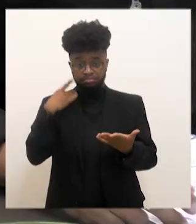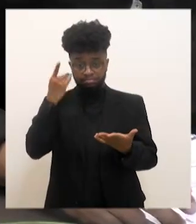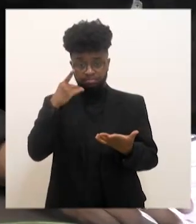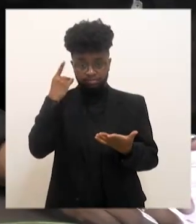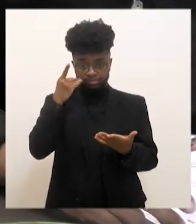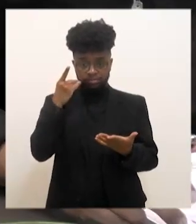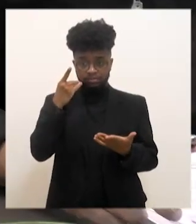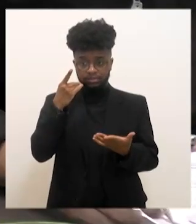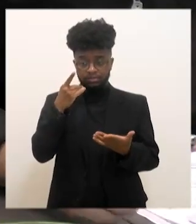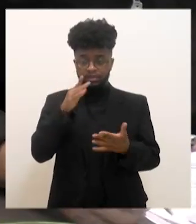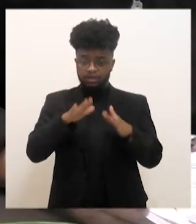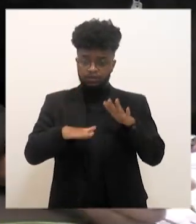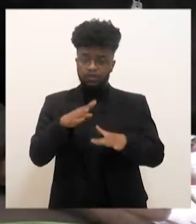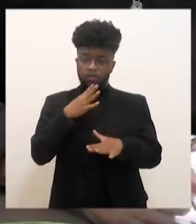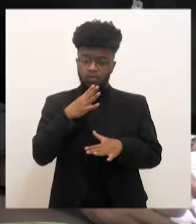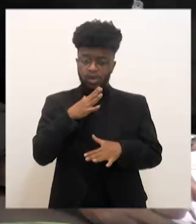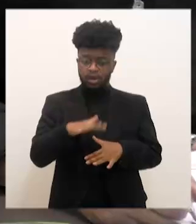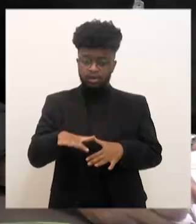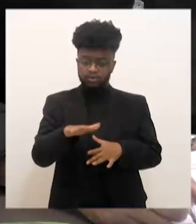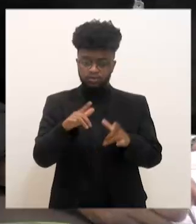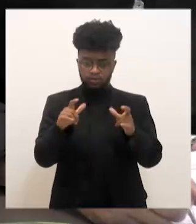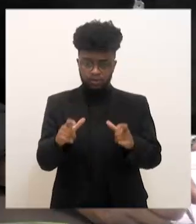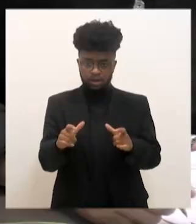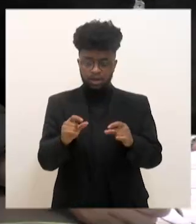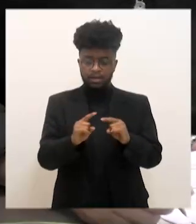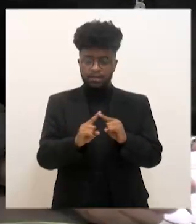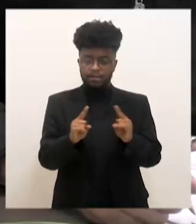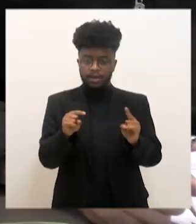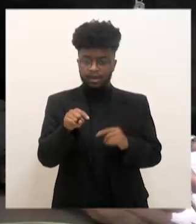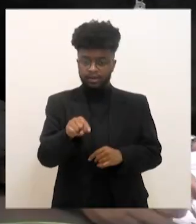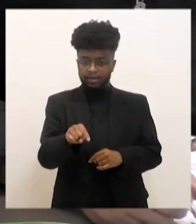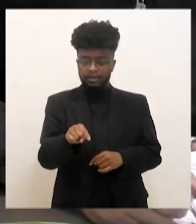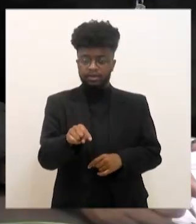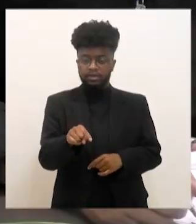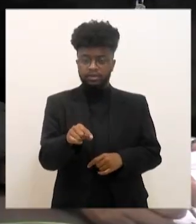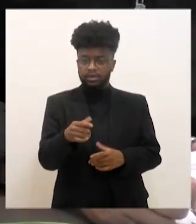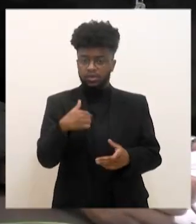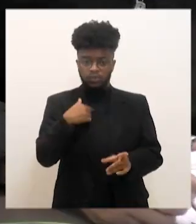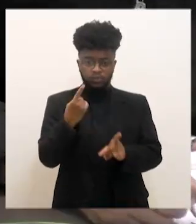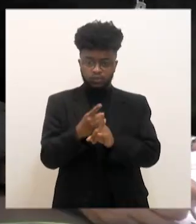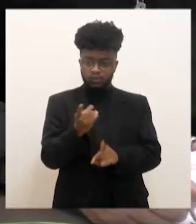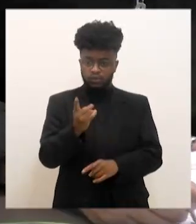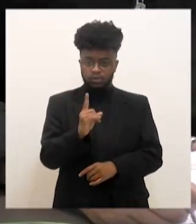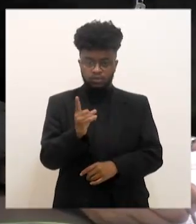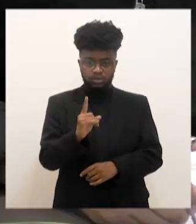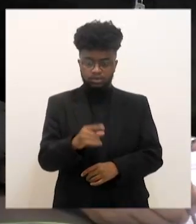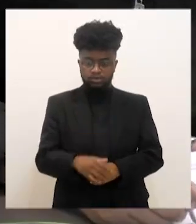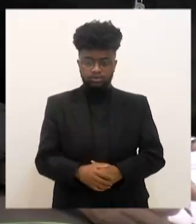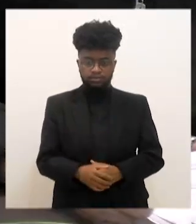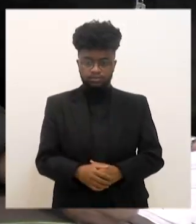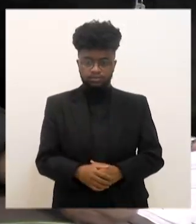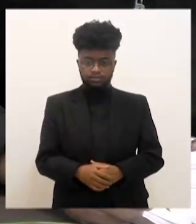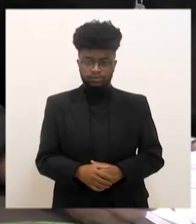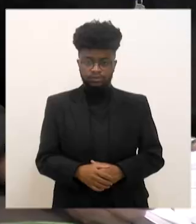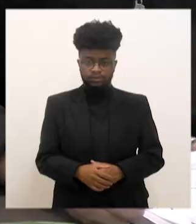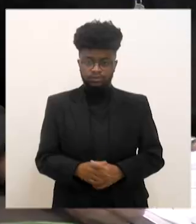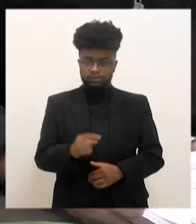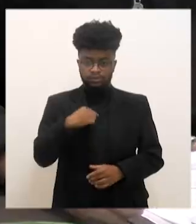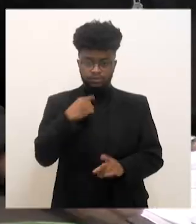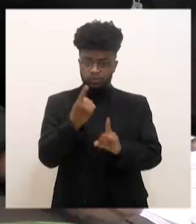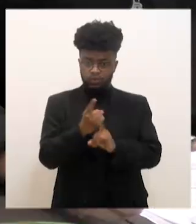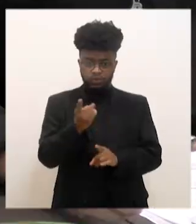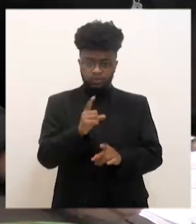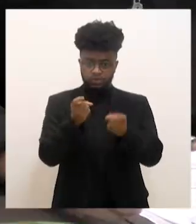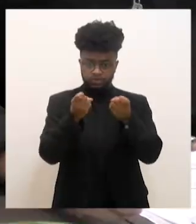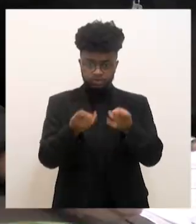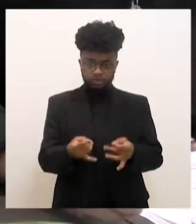Knoploch conhece bem a região, mas aqui eu não encontrei uma justificativa